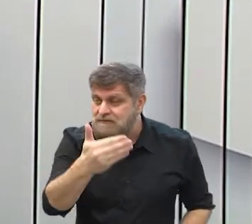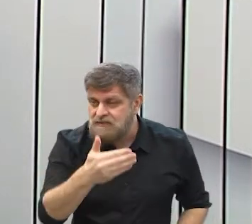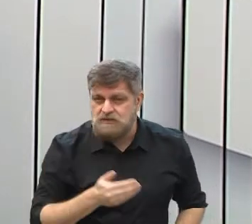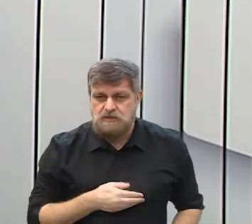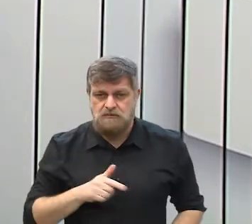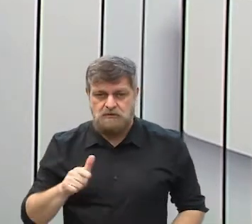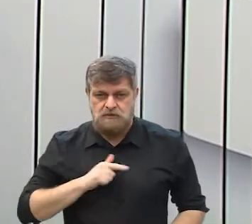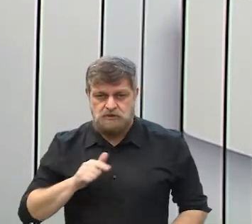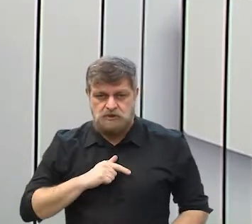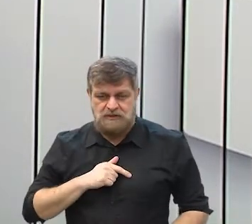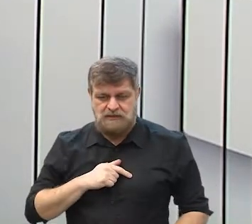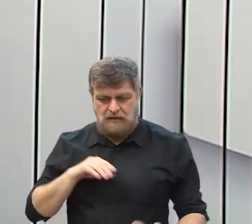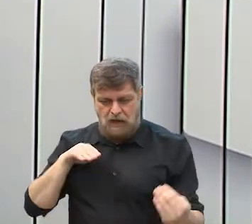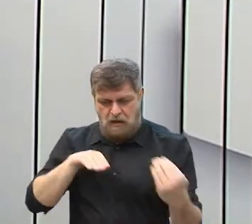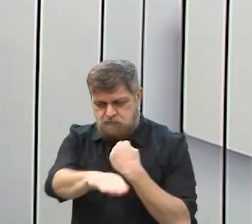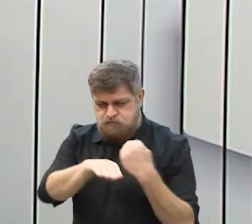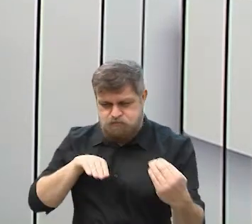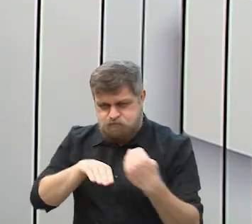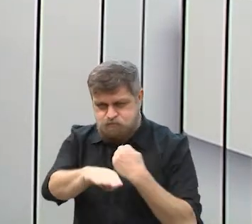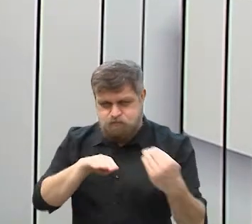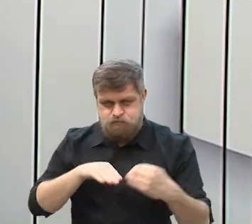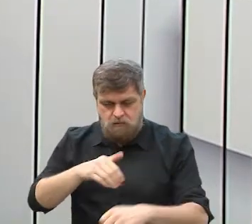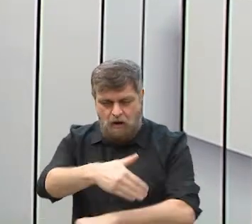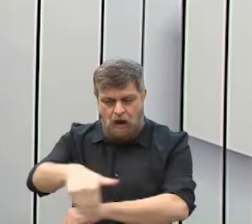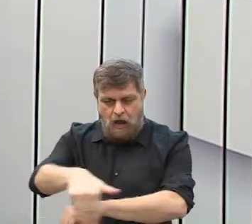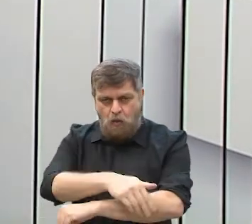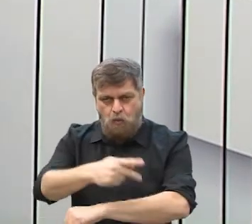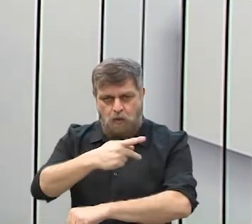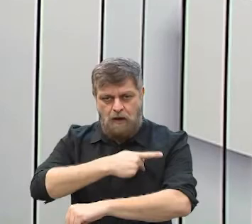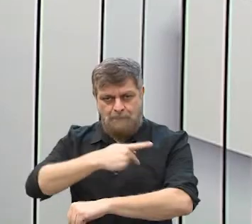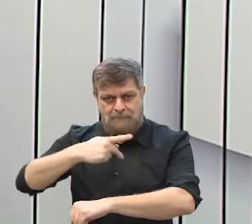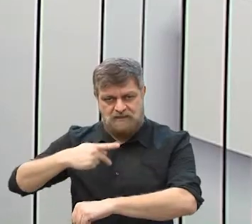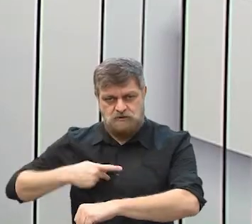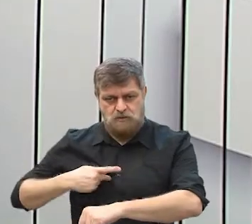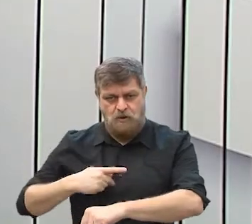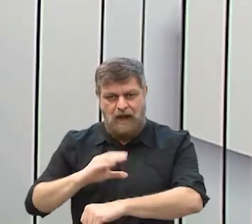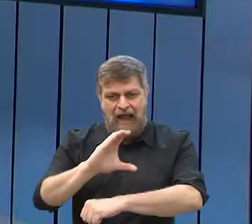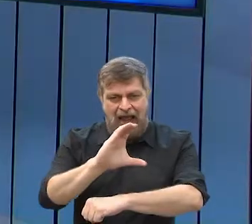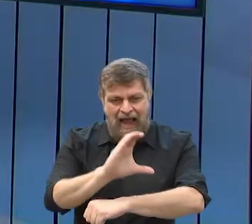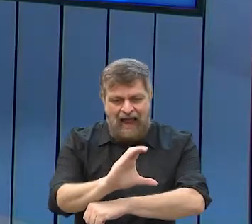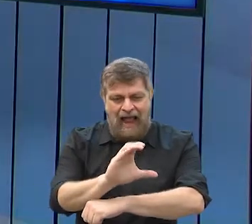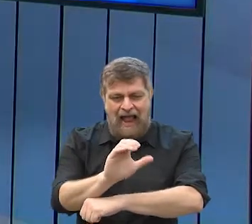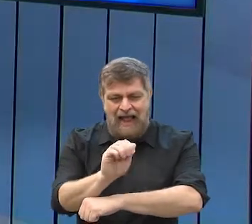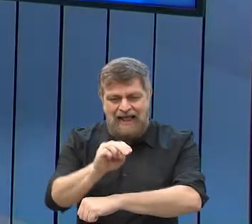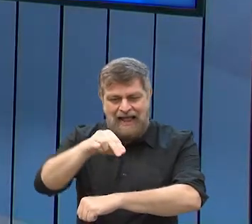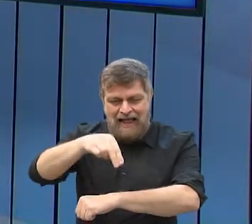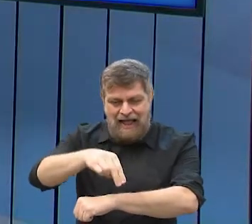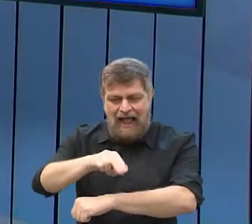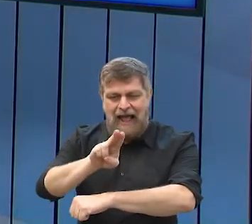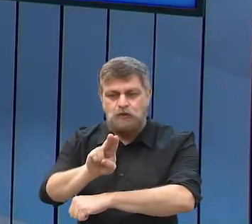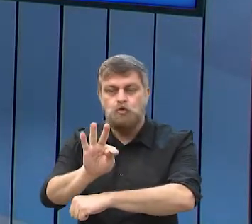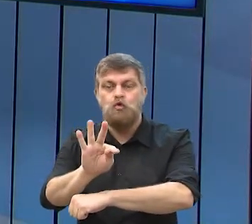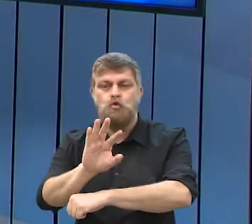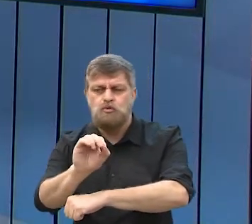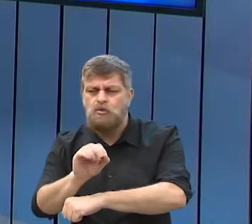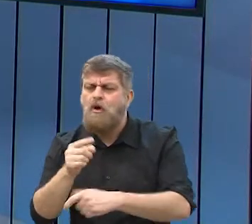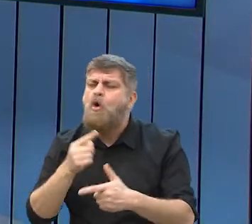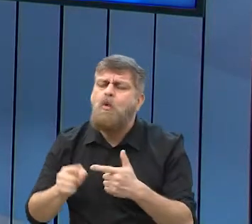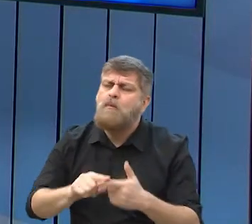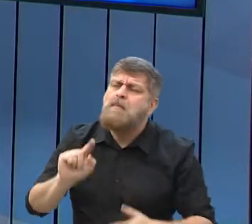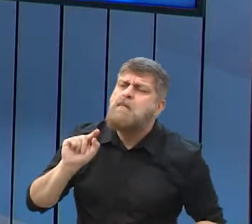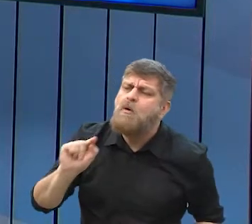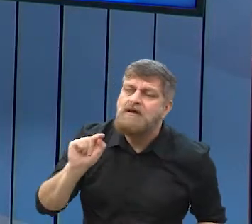mão dupla para mão única da Rua Pastor Cícero Canuto. Qual que era o problema nesta região?